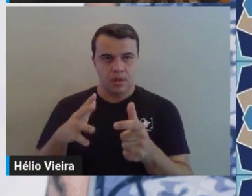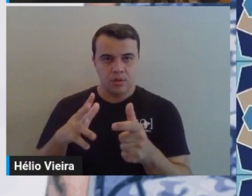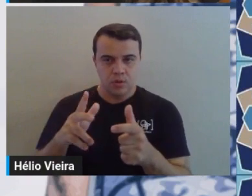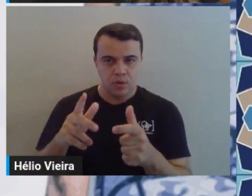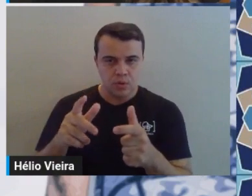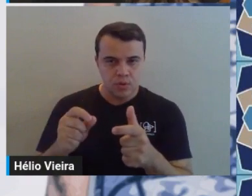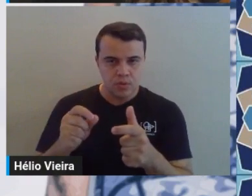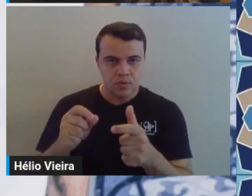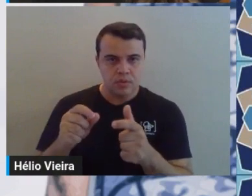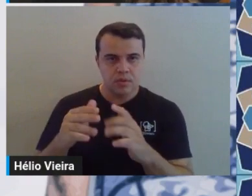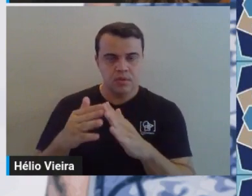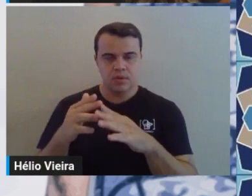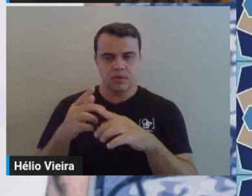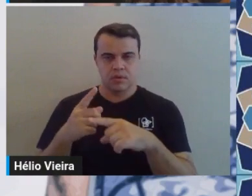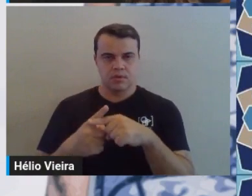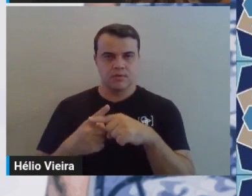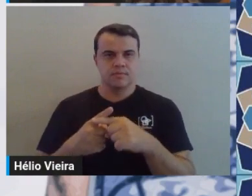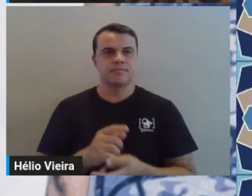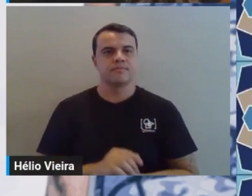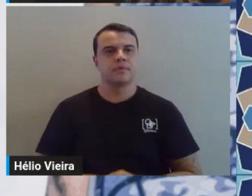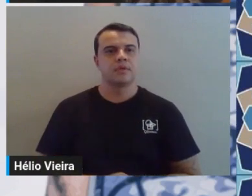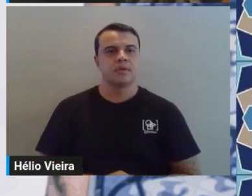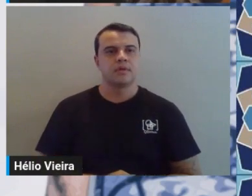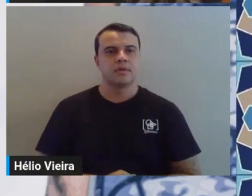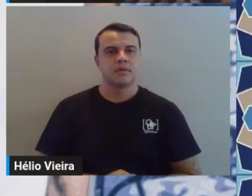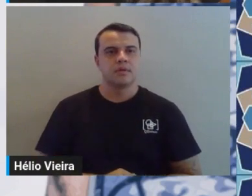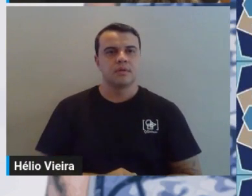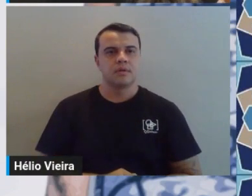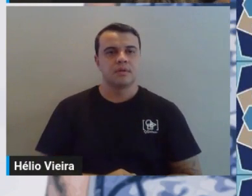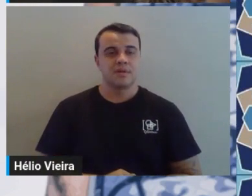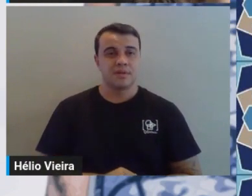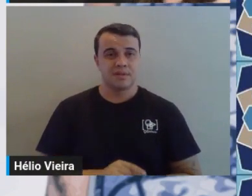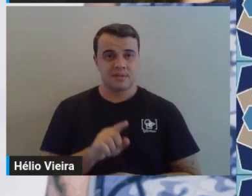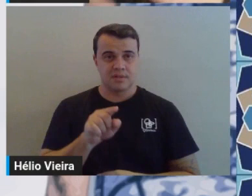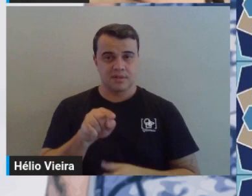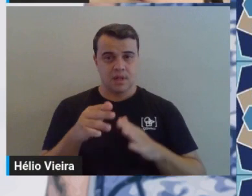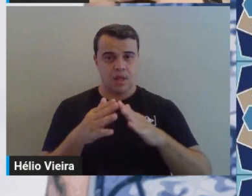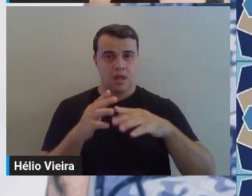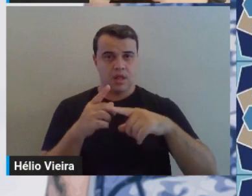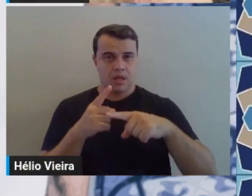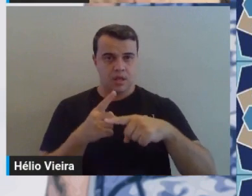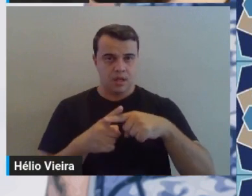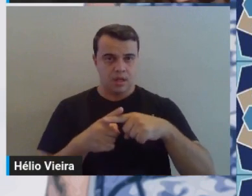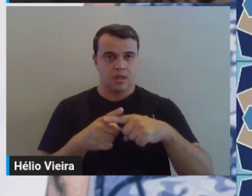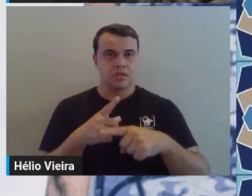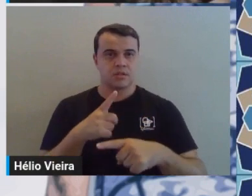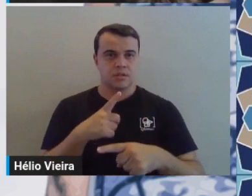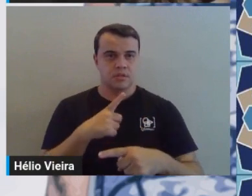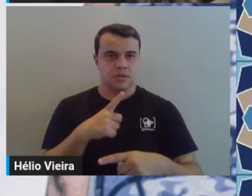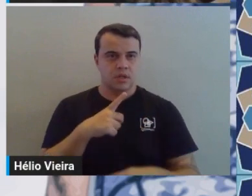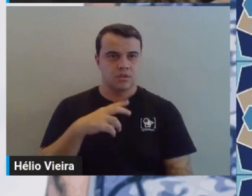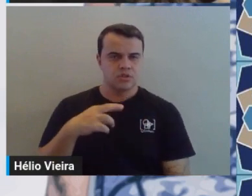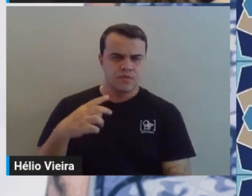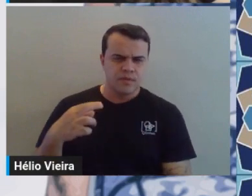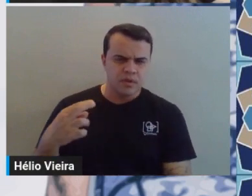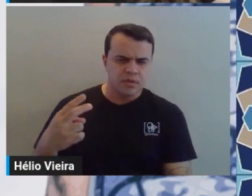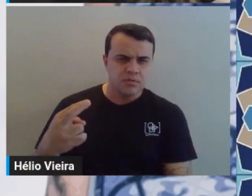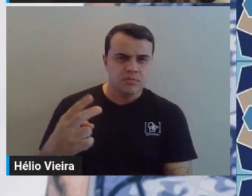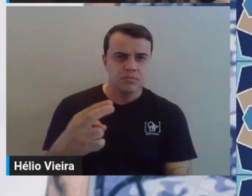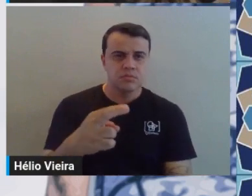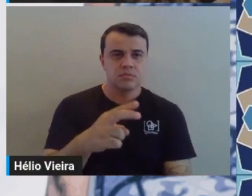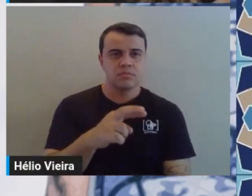São Francisco de Assis. Esse equipamento, né, a igreja, ele é composto por vários